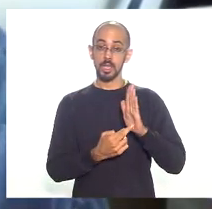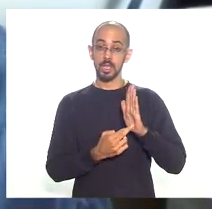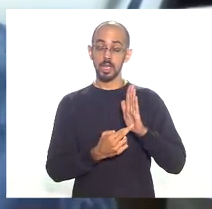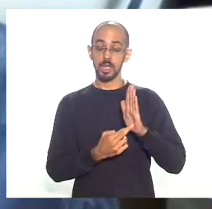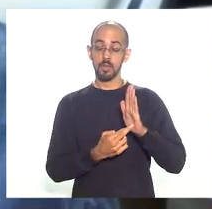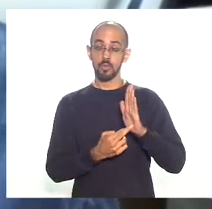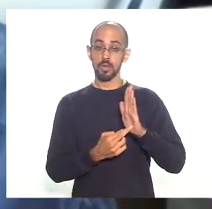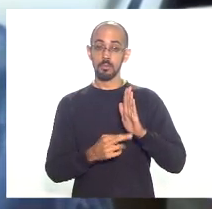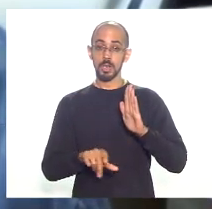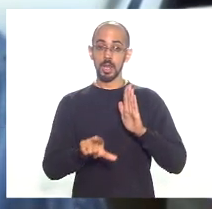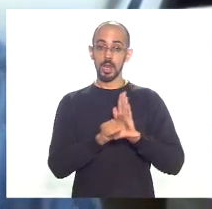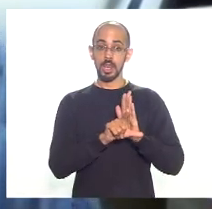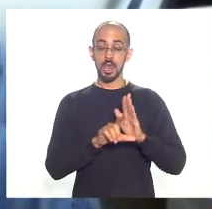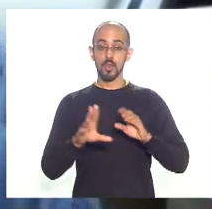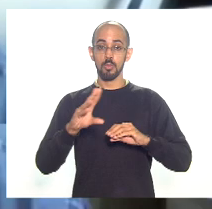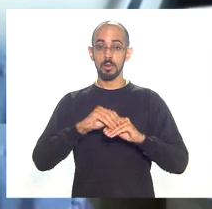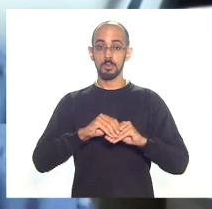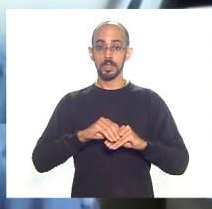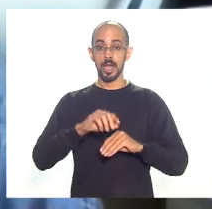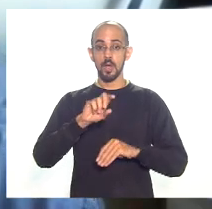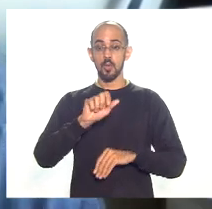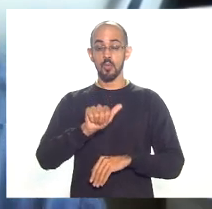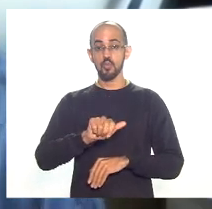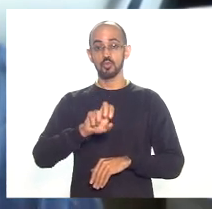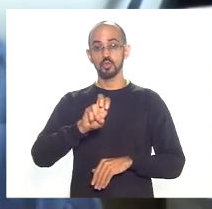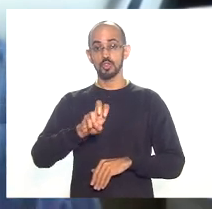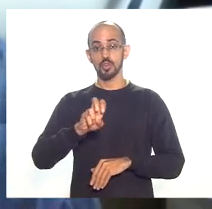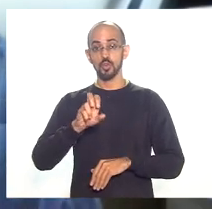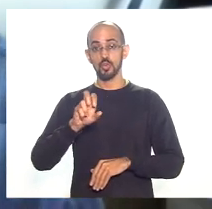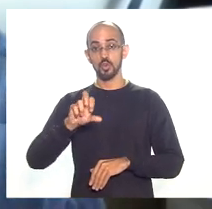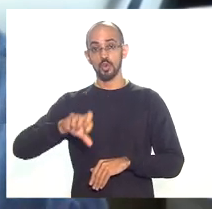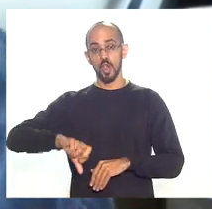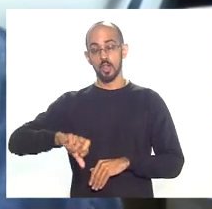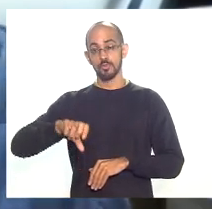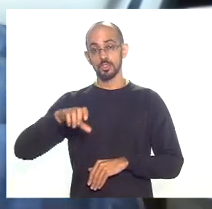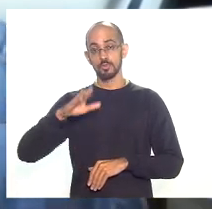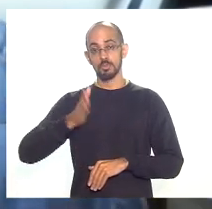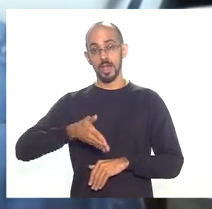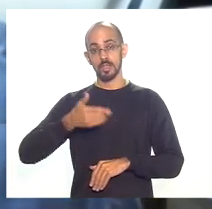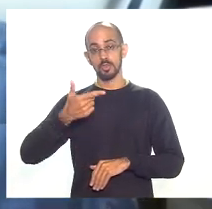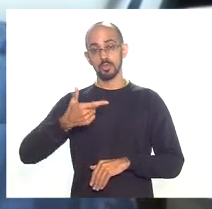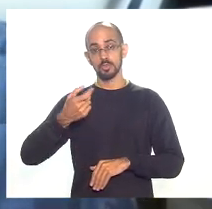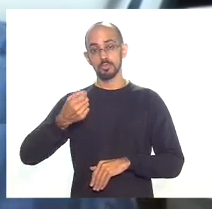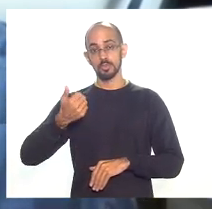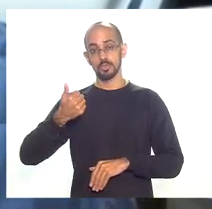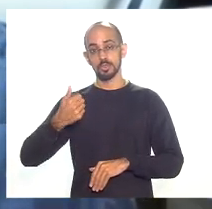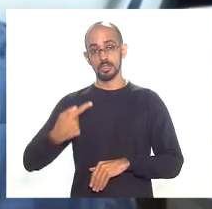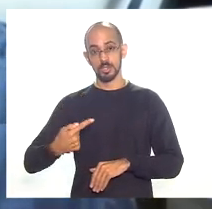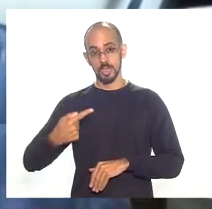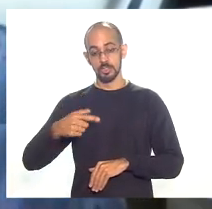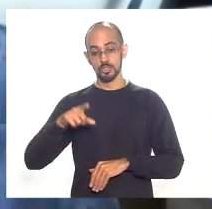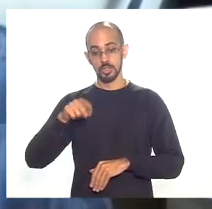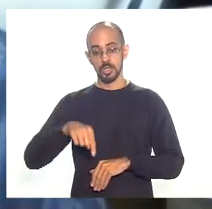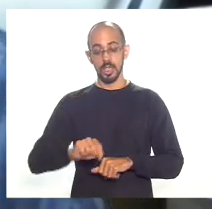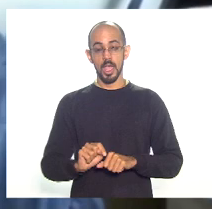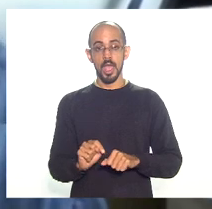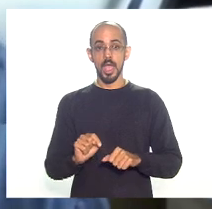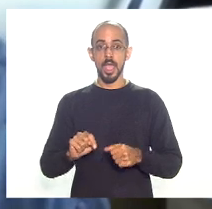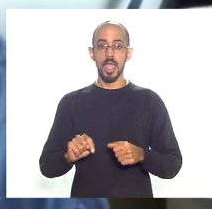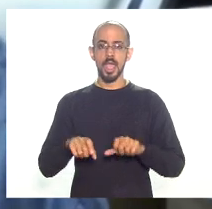159 de 17 que é a lei que institui o regime de recuperação fiscal